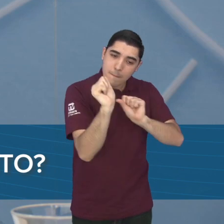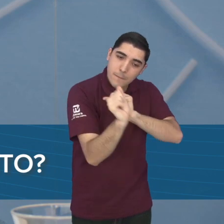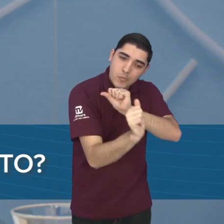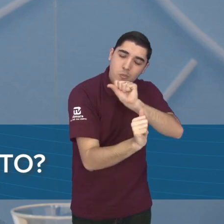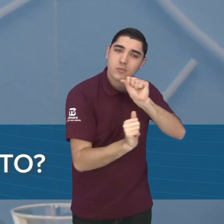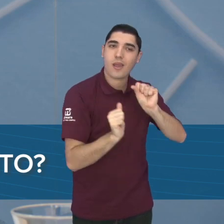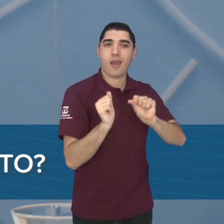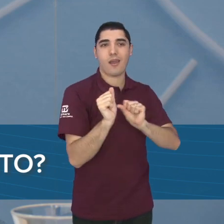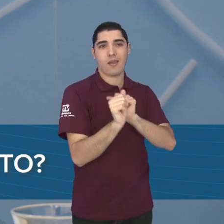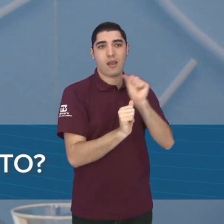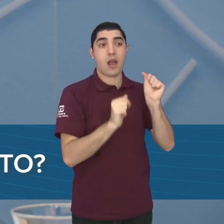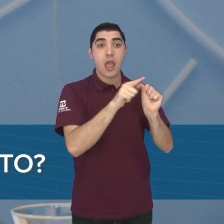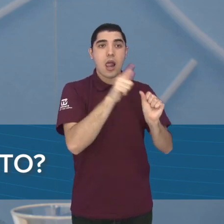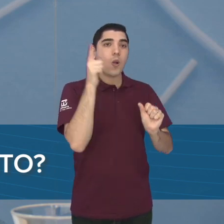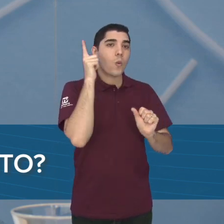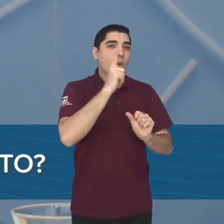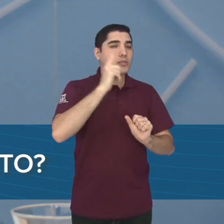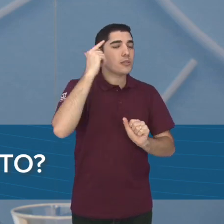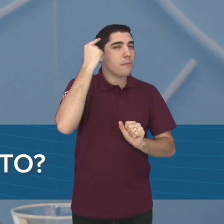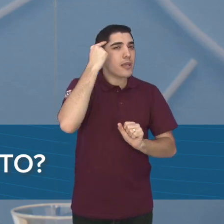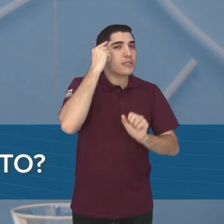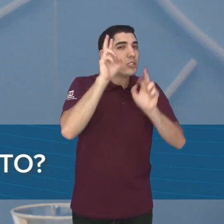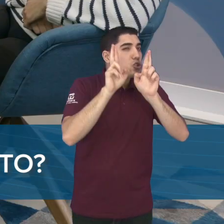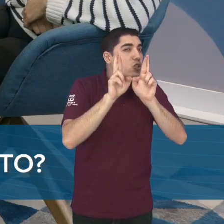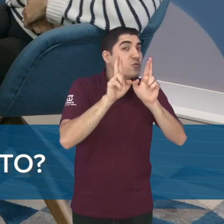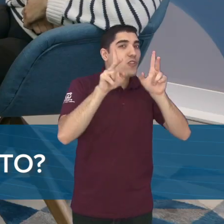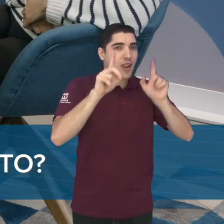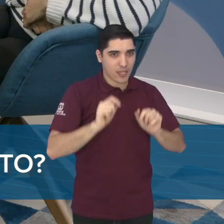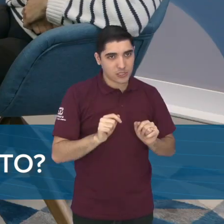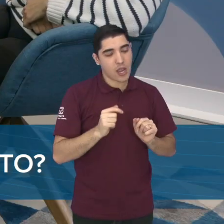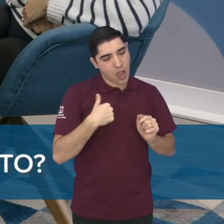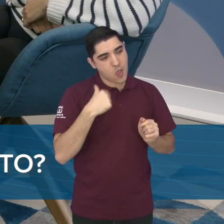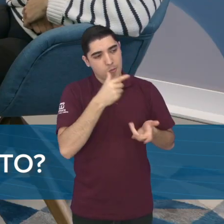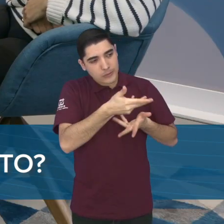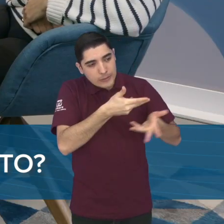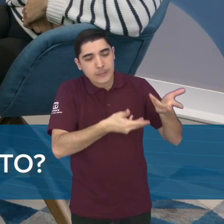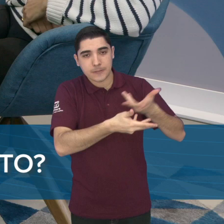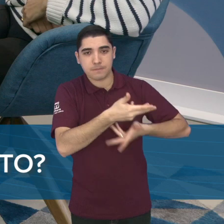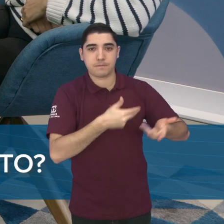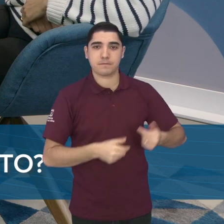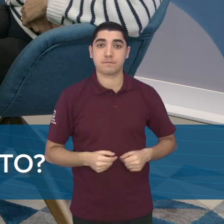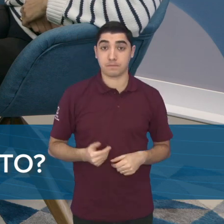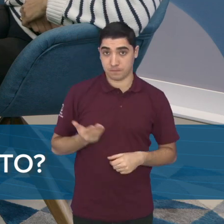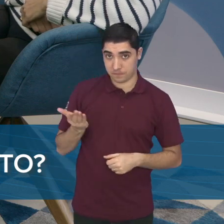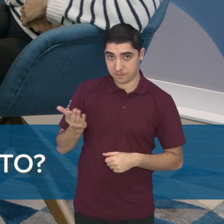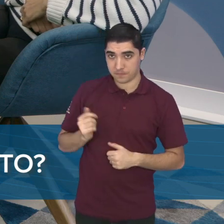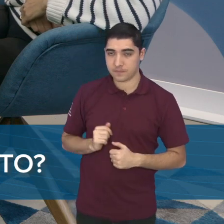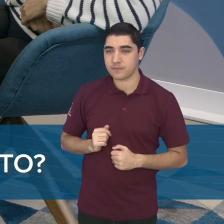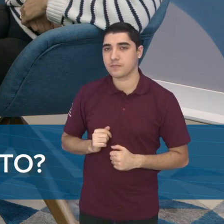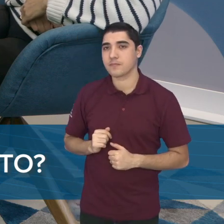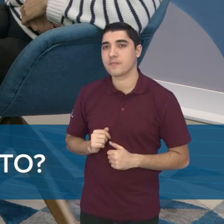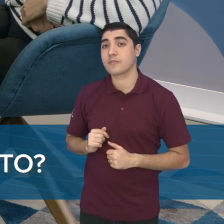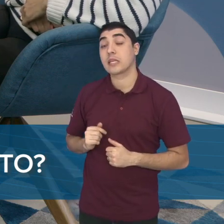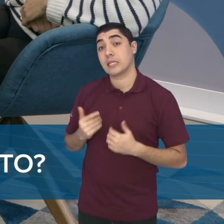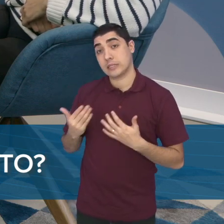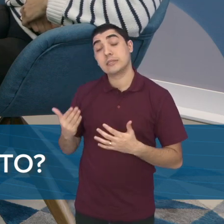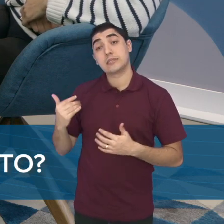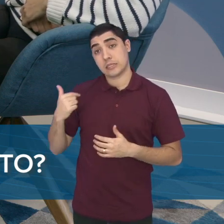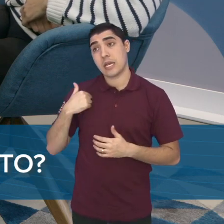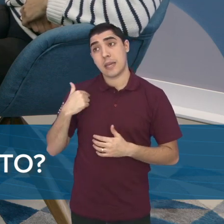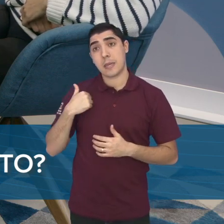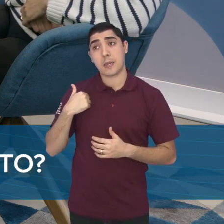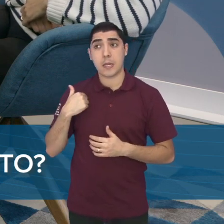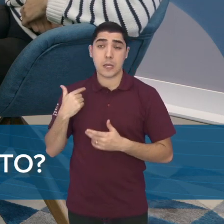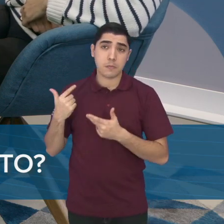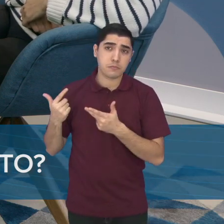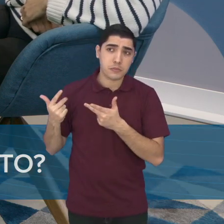contada, o sofrimento que está sendo trazido ali para aquele momento. Né? Cris? Eu também não vejo algo